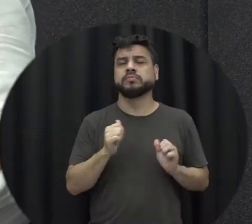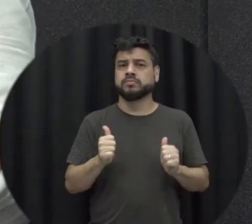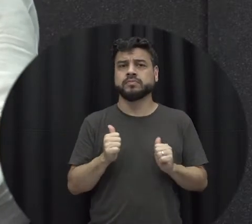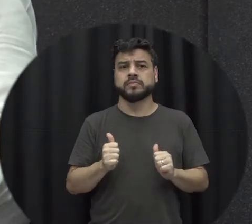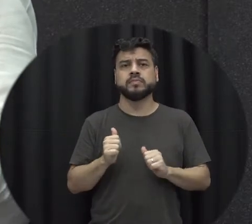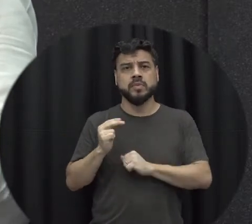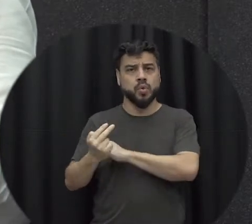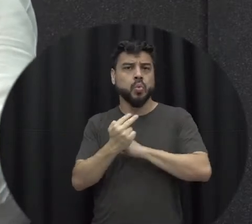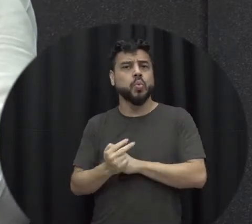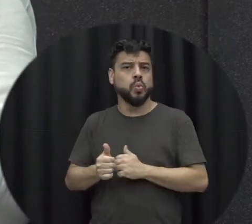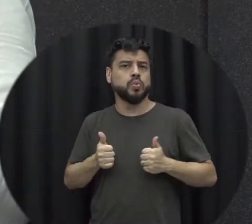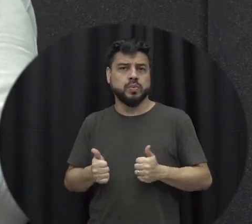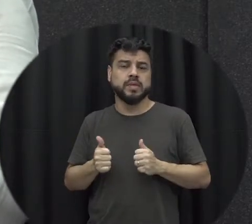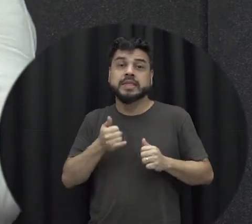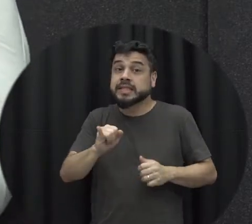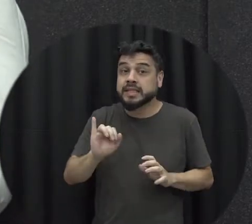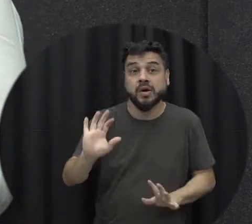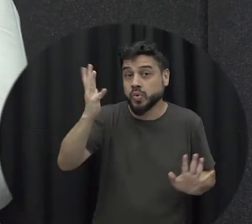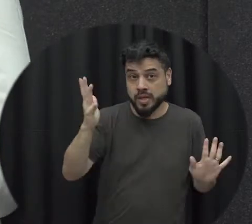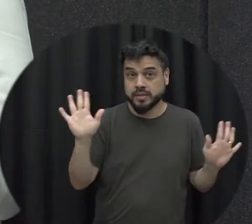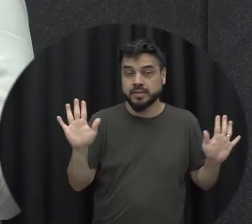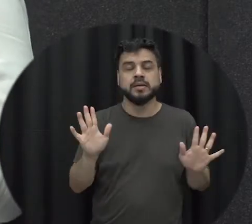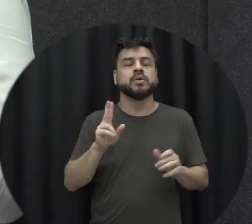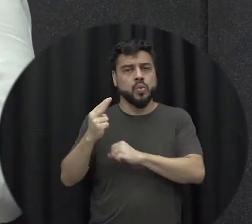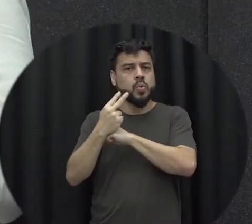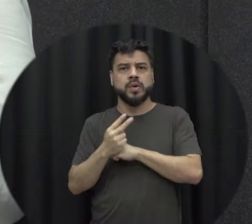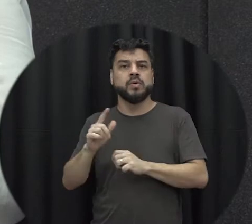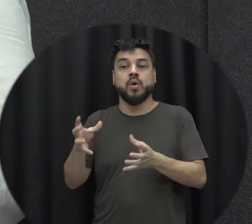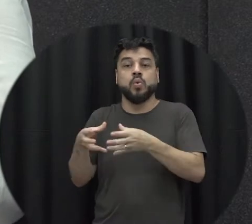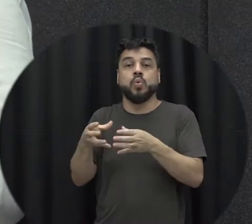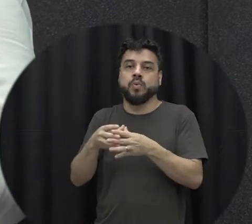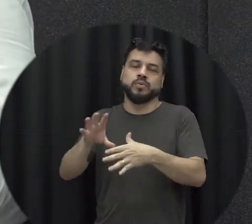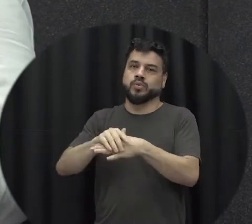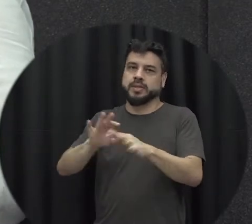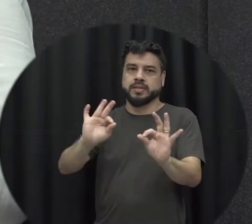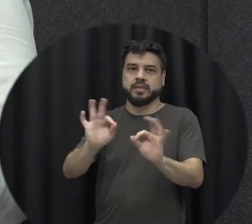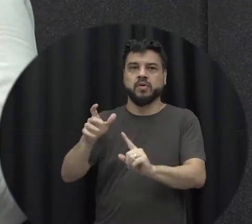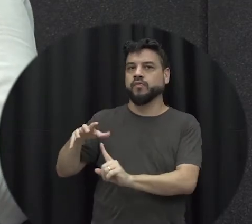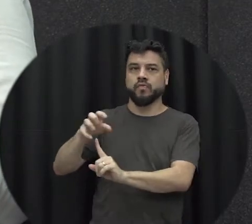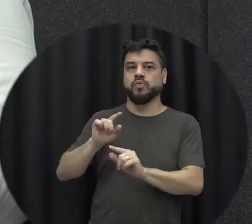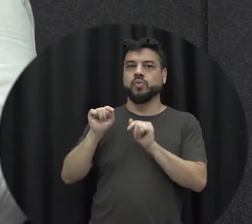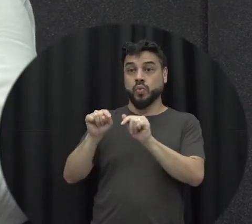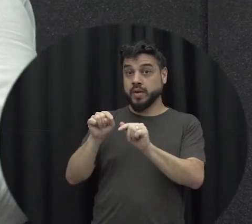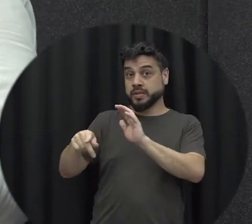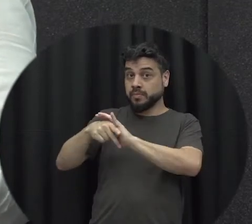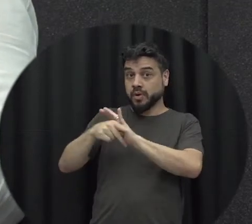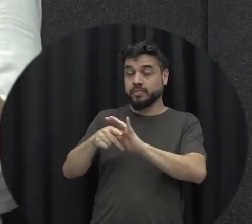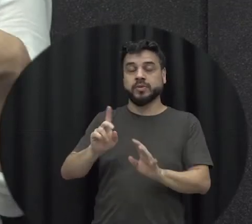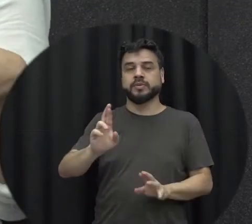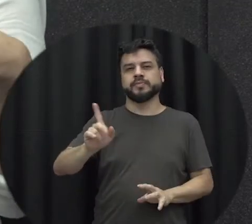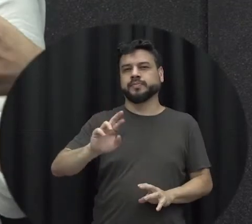interferir, controla, né? Então, não são grupos patogênicos. É bem conhecido, assim,